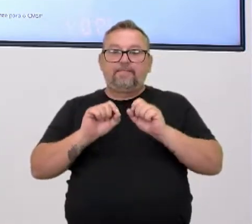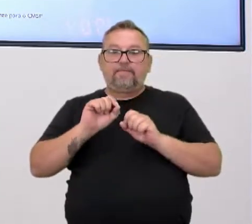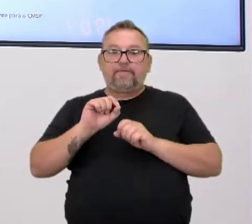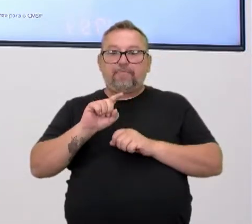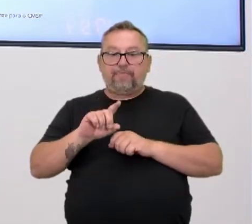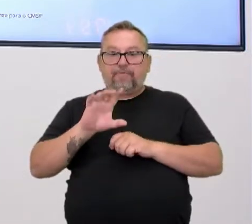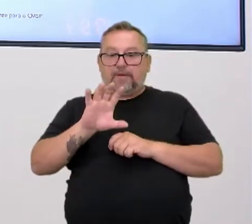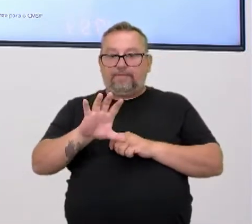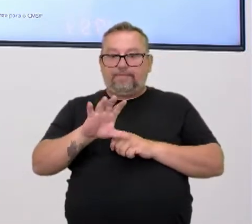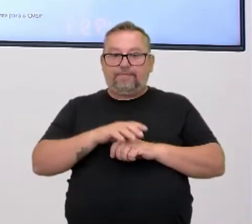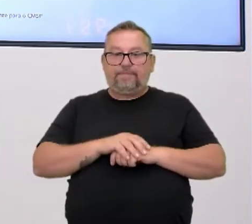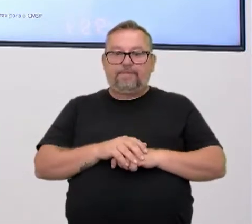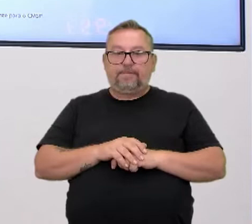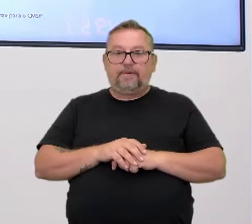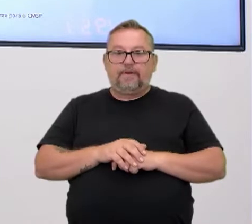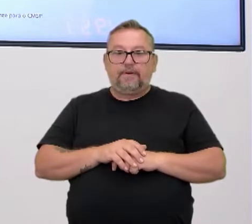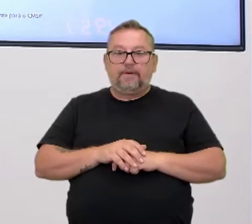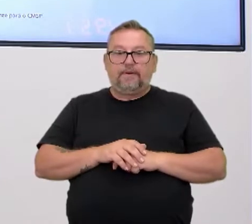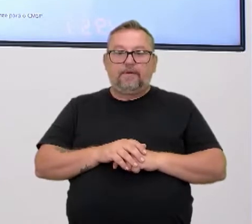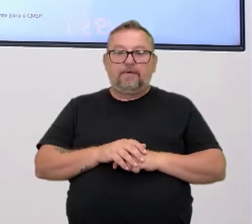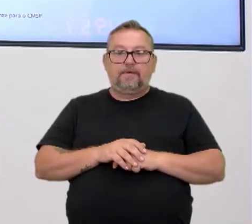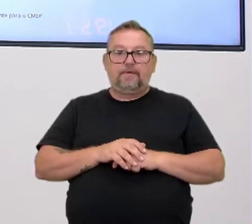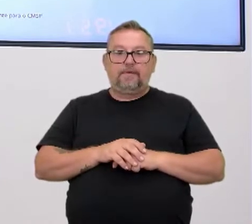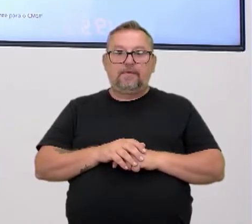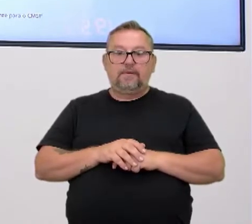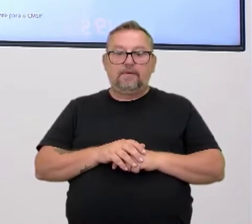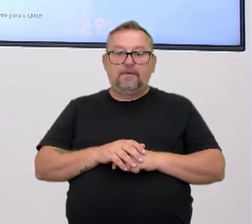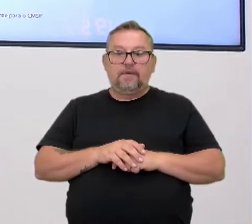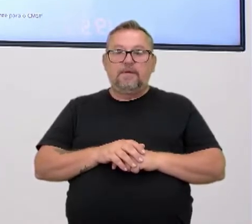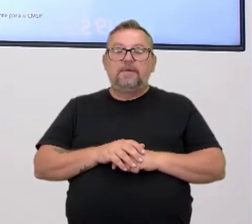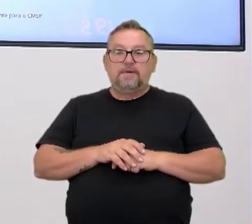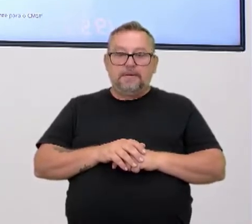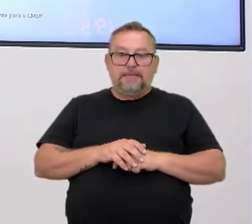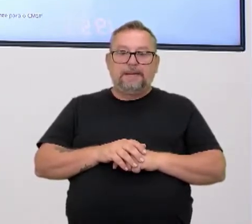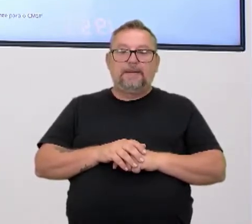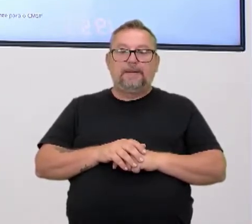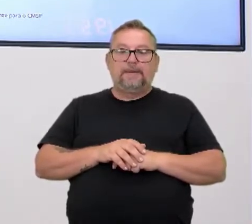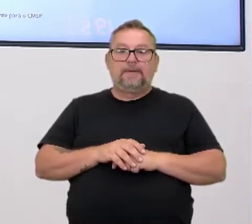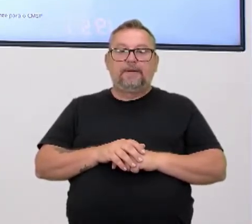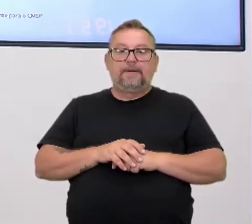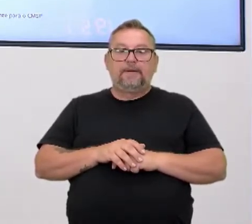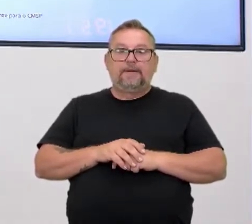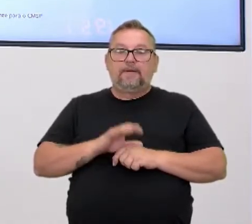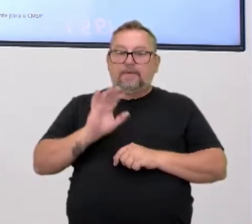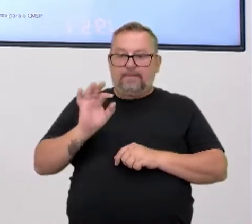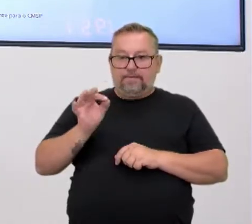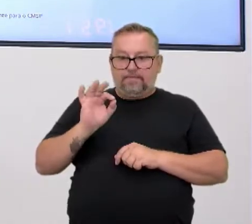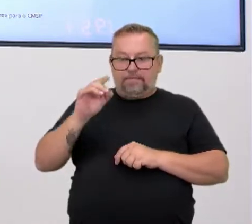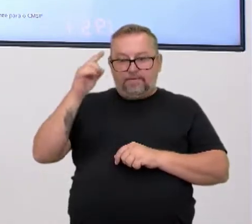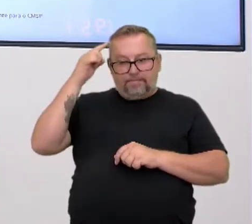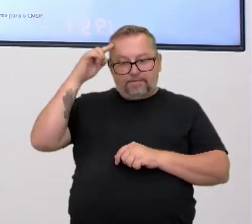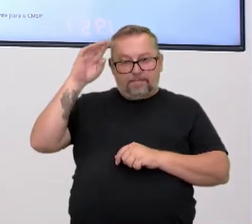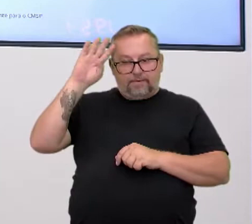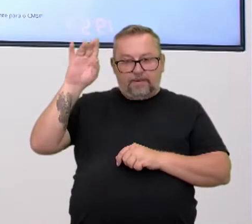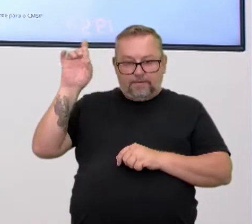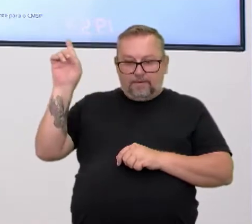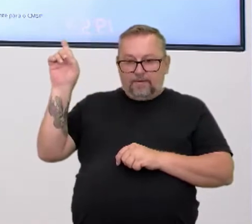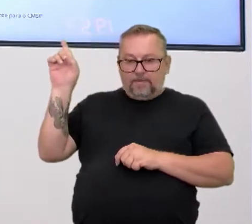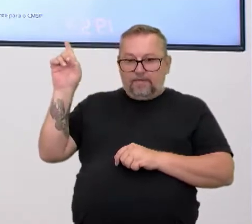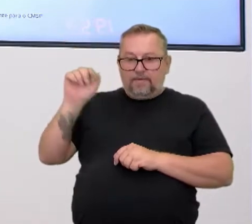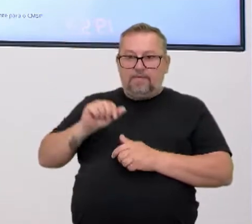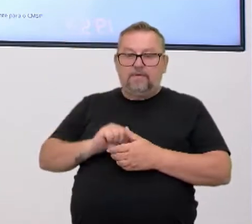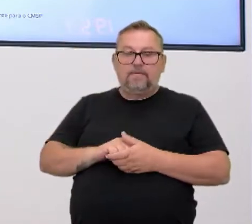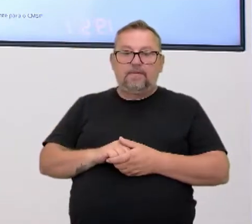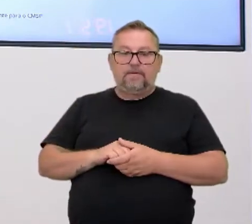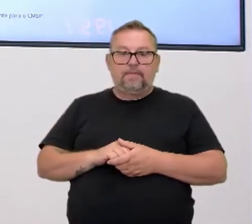central aqui, a gente vai buscar, né, um planejamento financeiro ou um orçamento financeiro. Essa é a ideia central. Então, voltando,